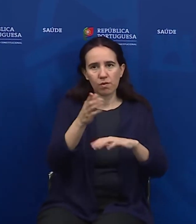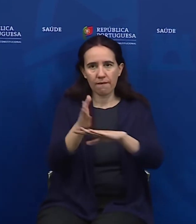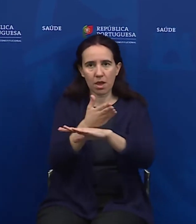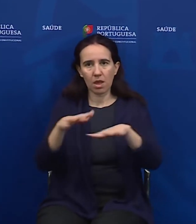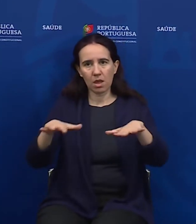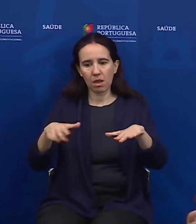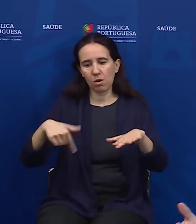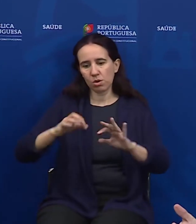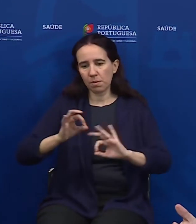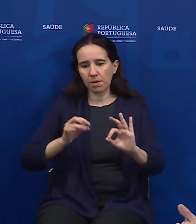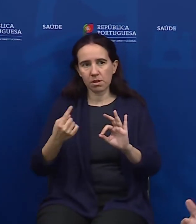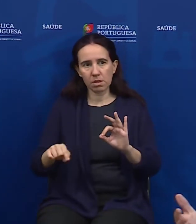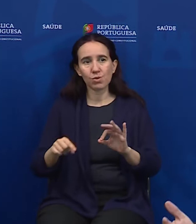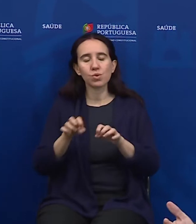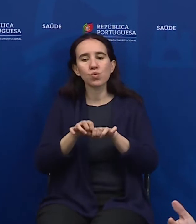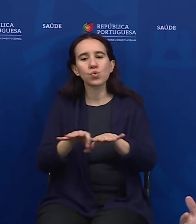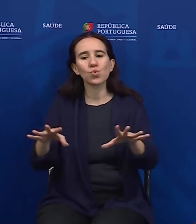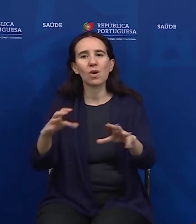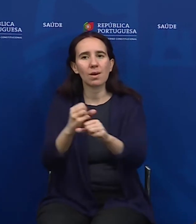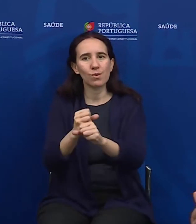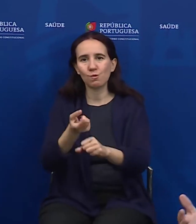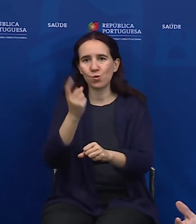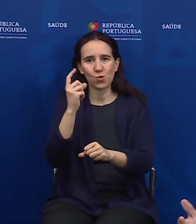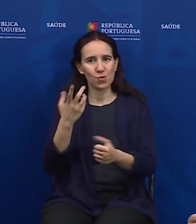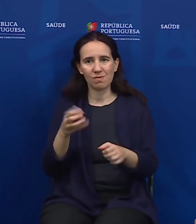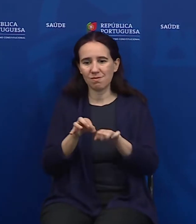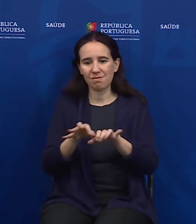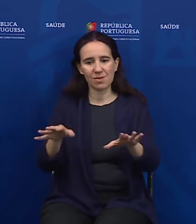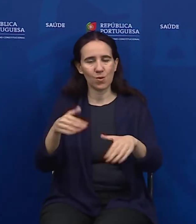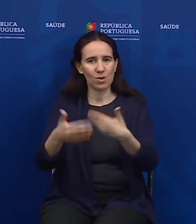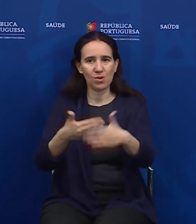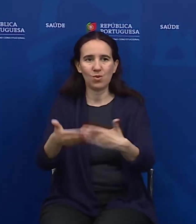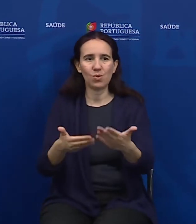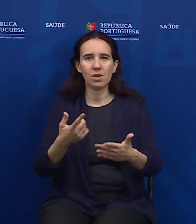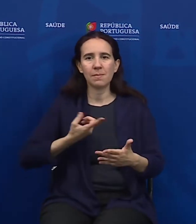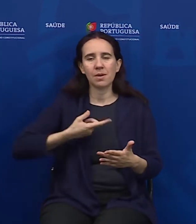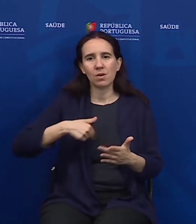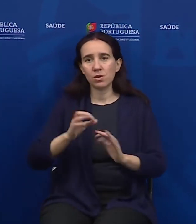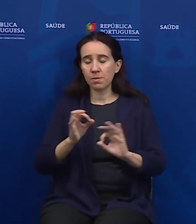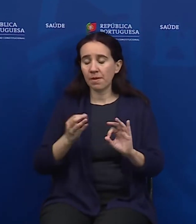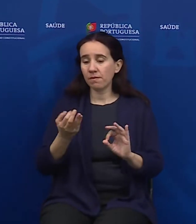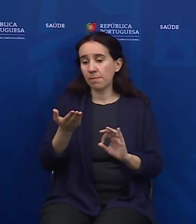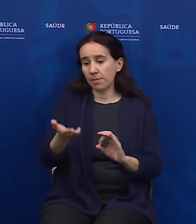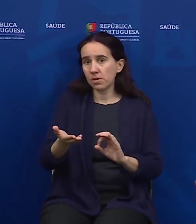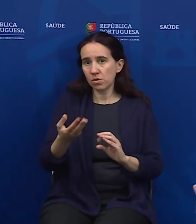para isso, porque o surto não acabou, portanto o surto continua, e temos que estar preparados não só para isso, como para uma